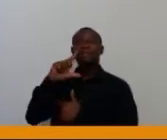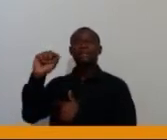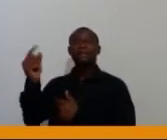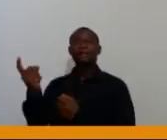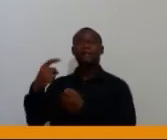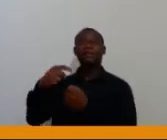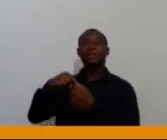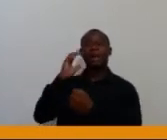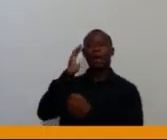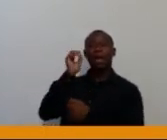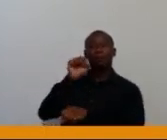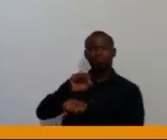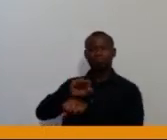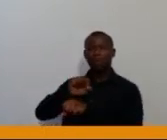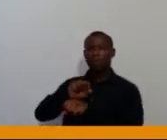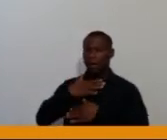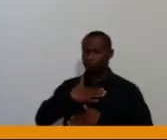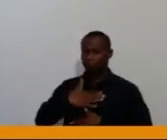Ok?